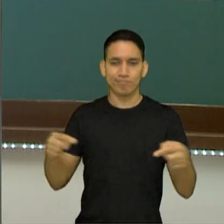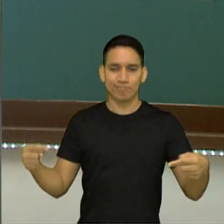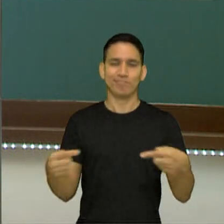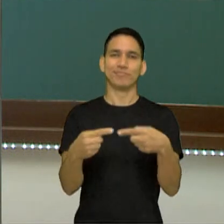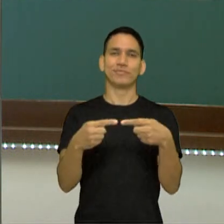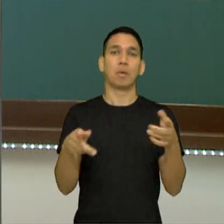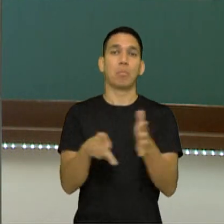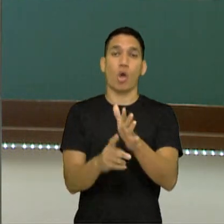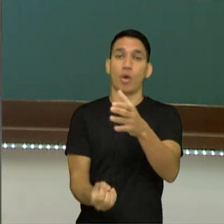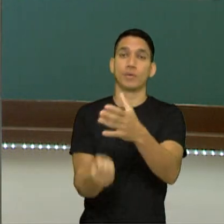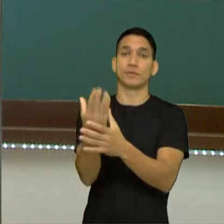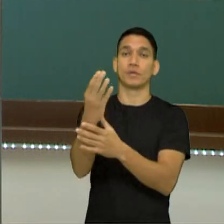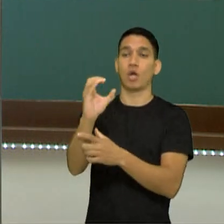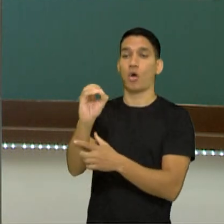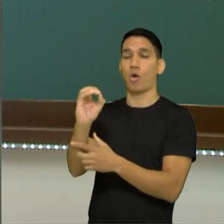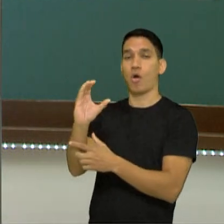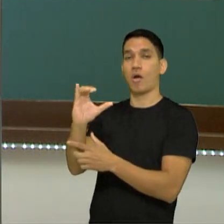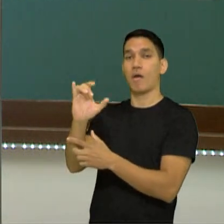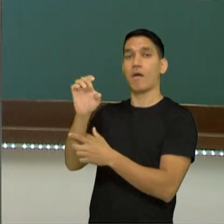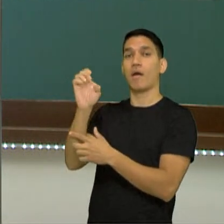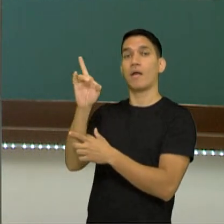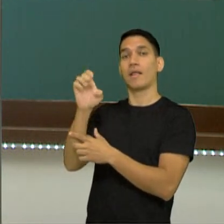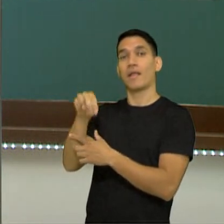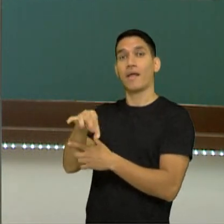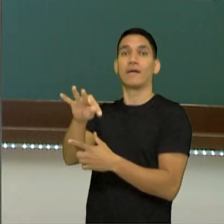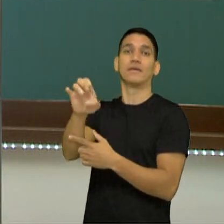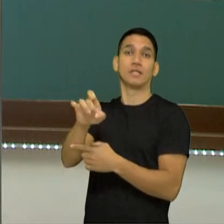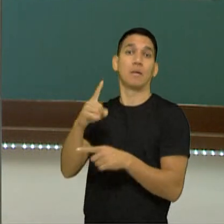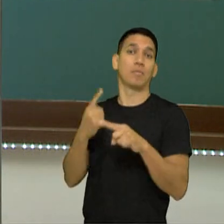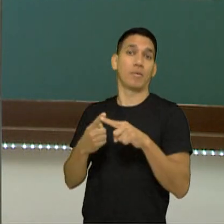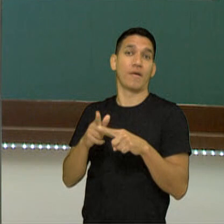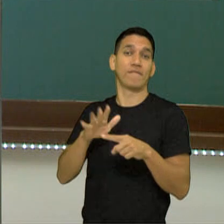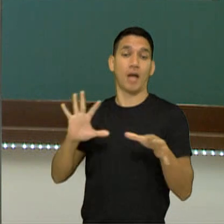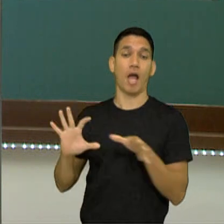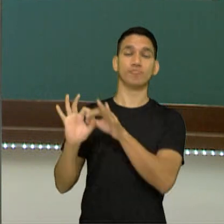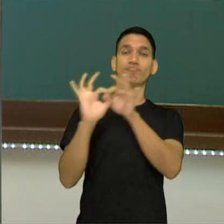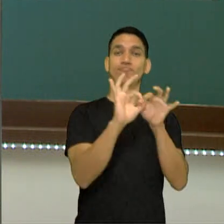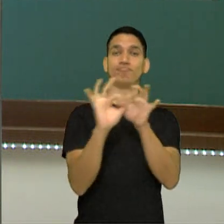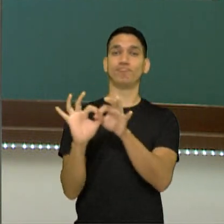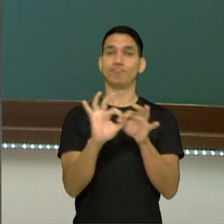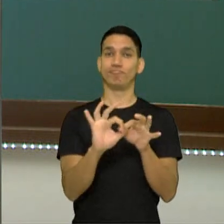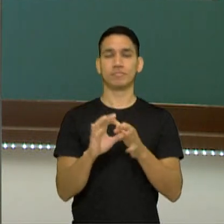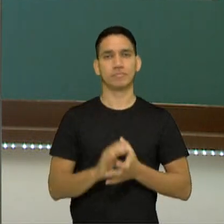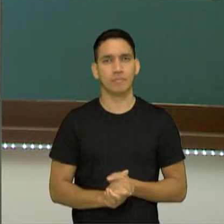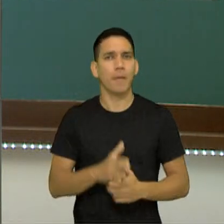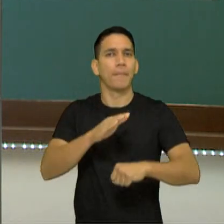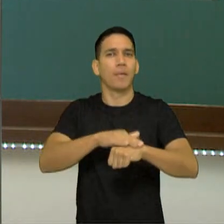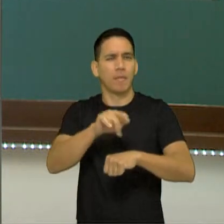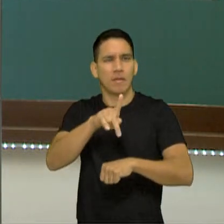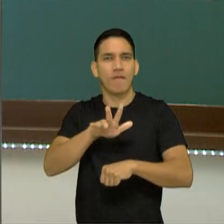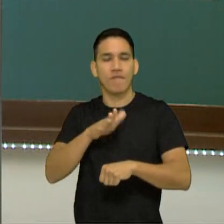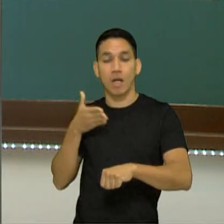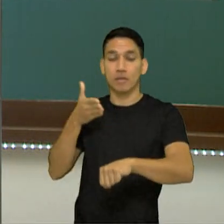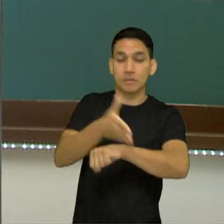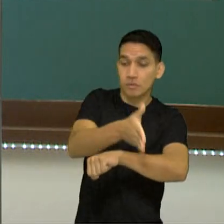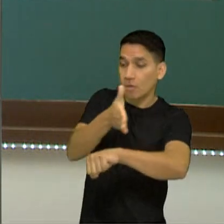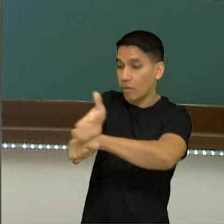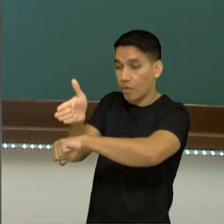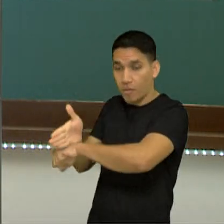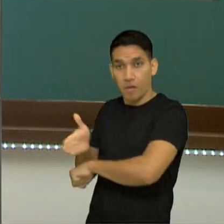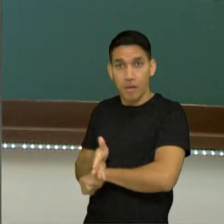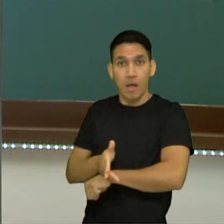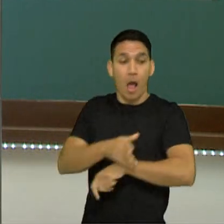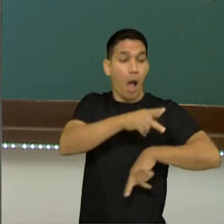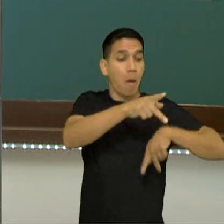do Ocidente, né? Pois ela vai dar essa unidade. Então, aonde você for, os povos vão ser cristãos. Então, vai dar